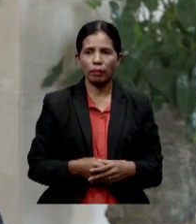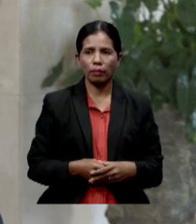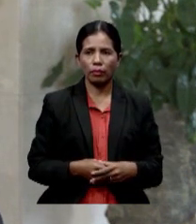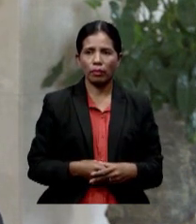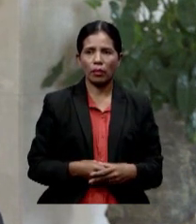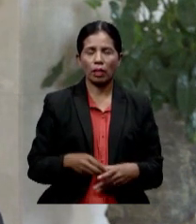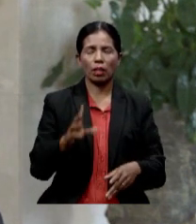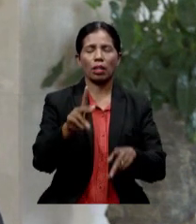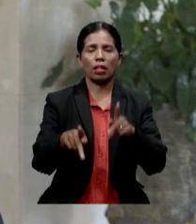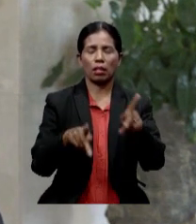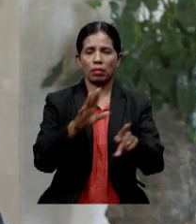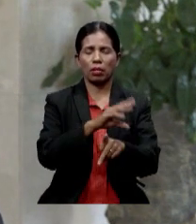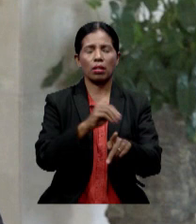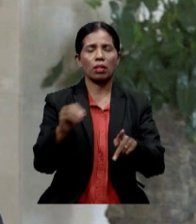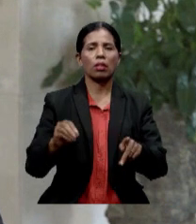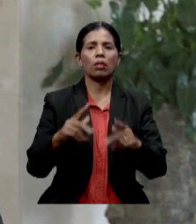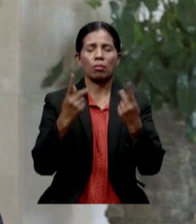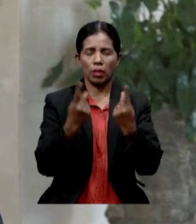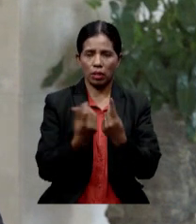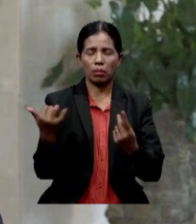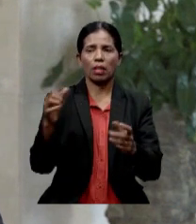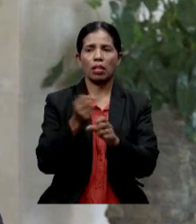empresa nebe que há construção né a cara lá pode ser halo